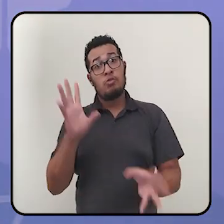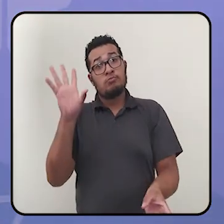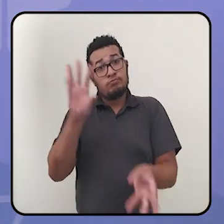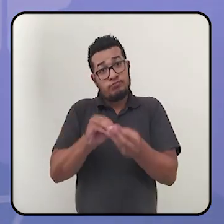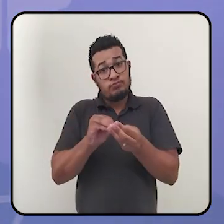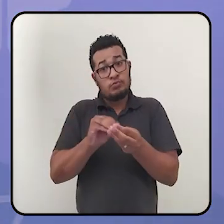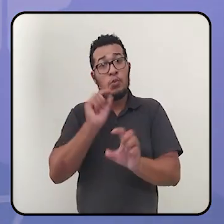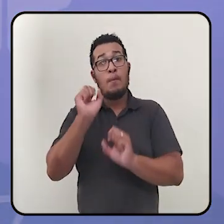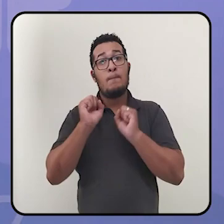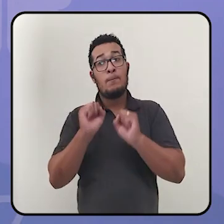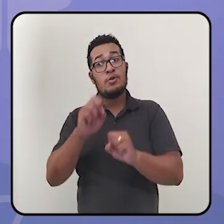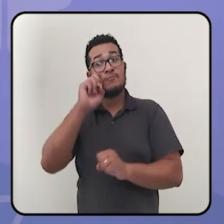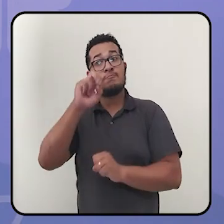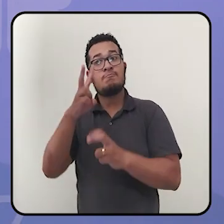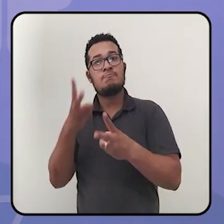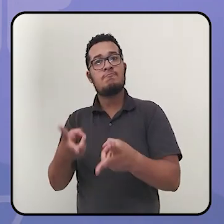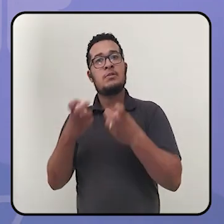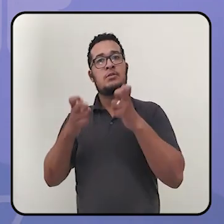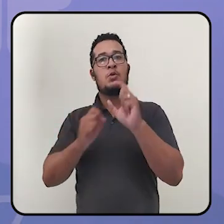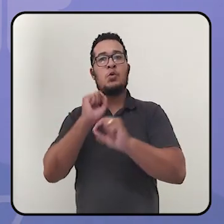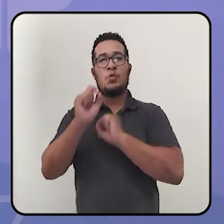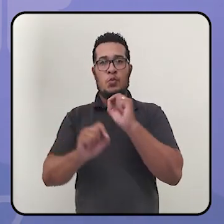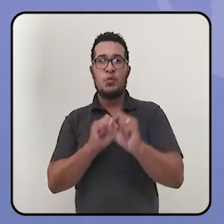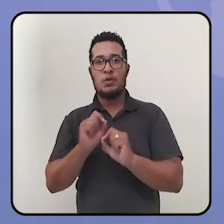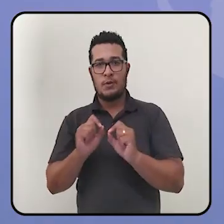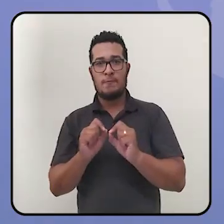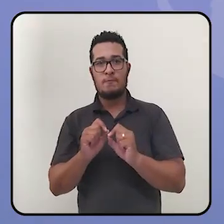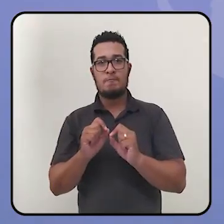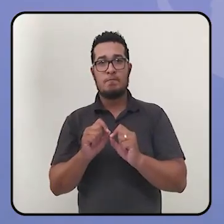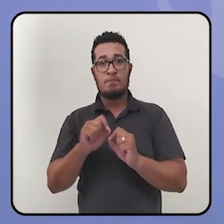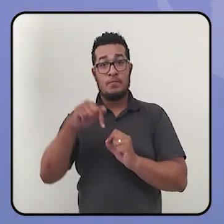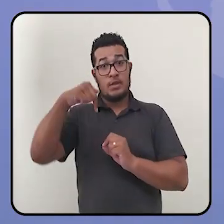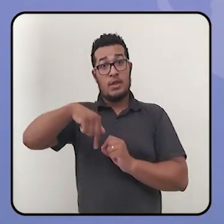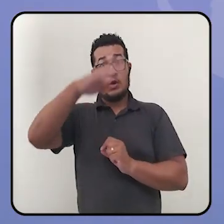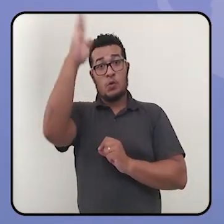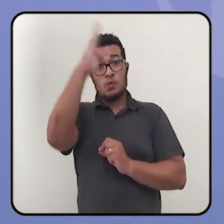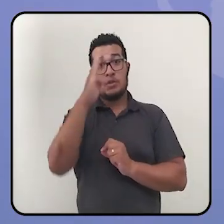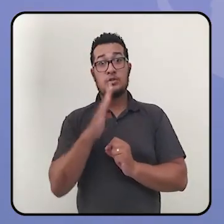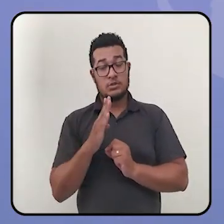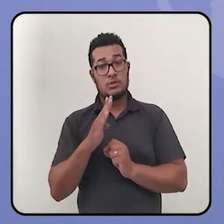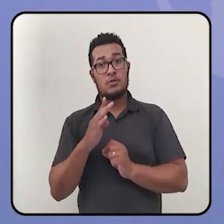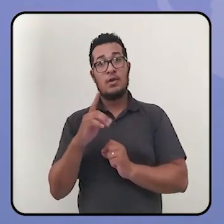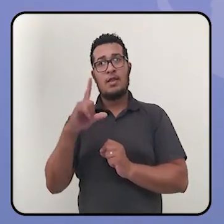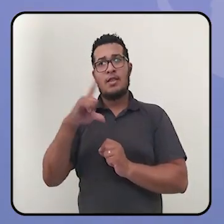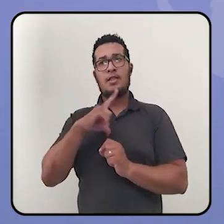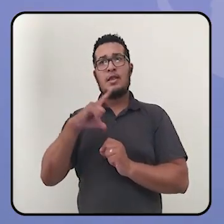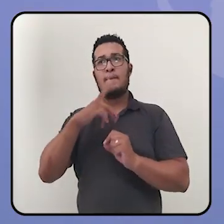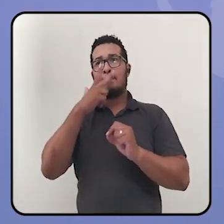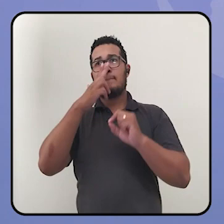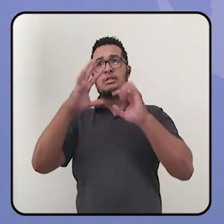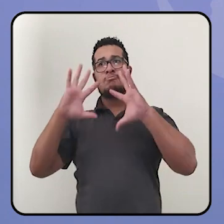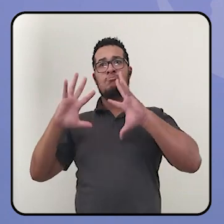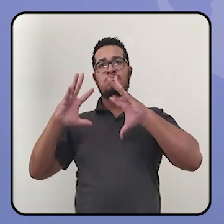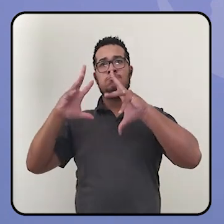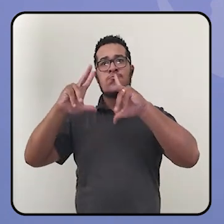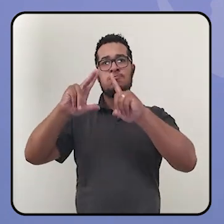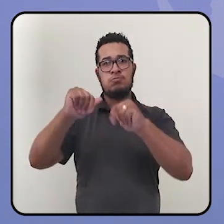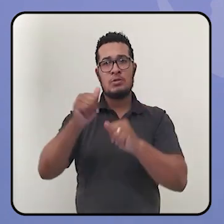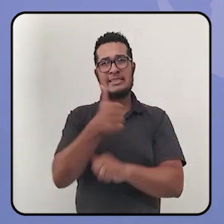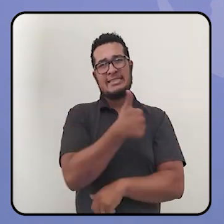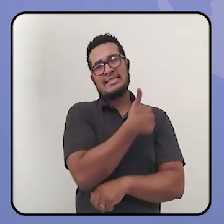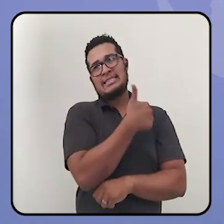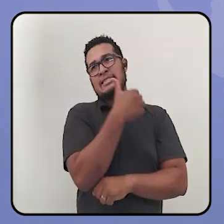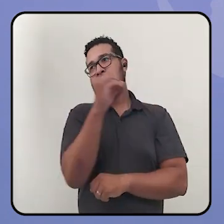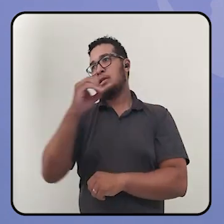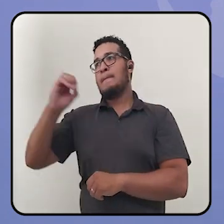arqueológicos, eles são encontrados de diversas maneiras, de maneiras mais inusitadas. Quando alguma empresa vai fazer alguma